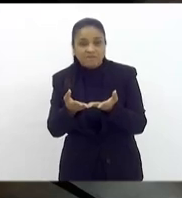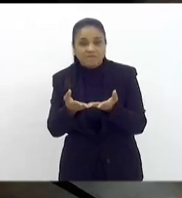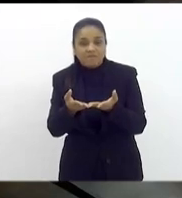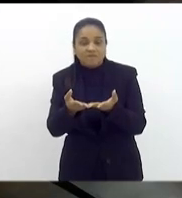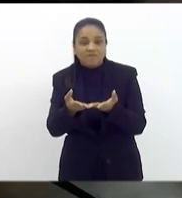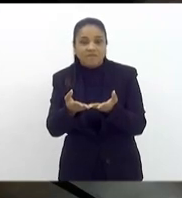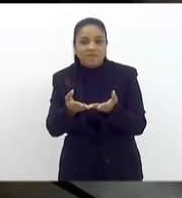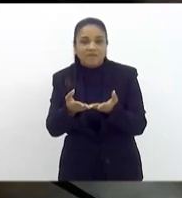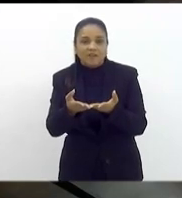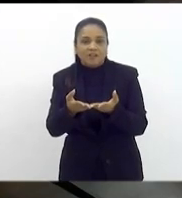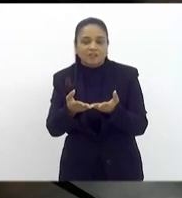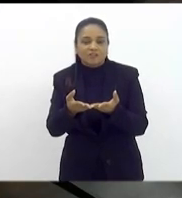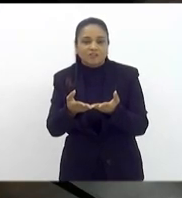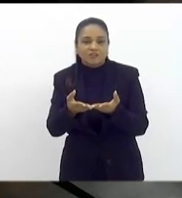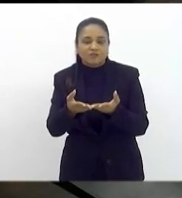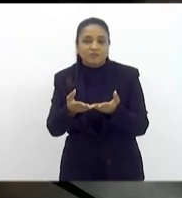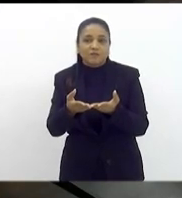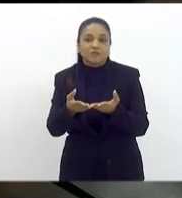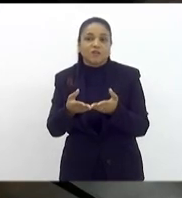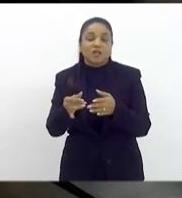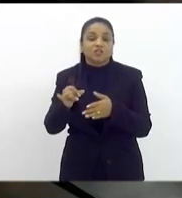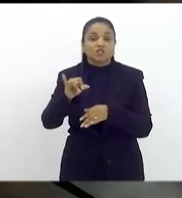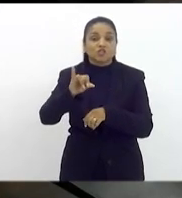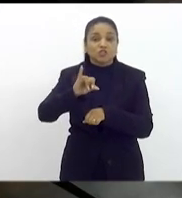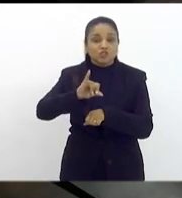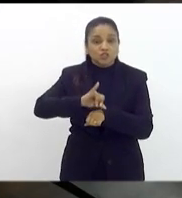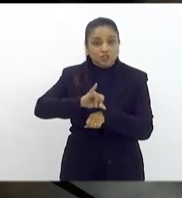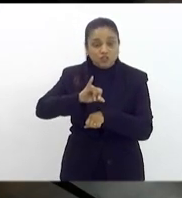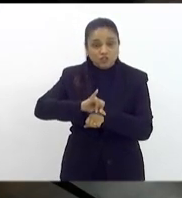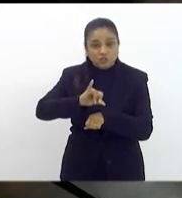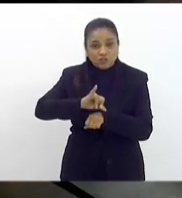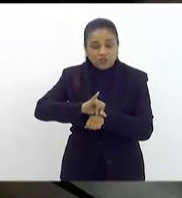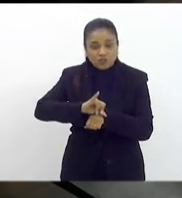título, não do serviço, mas a título de